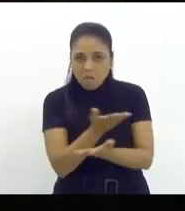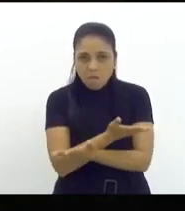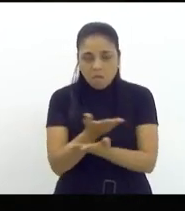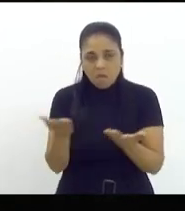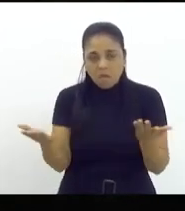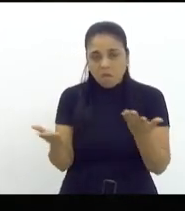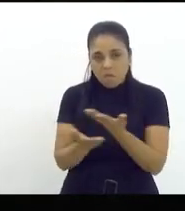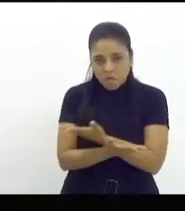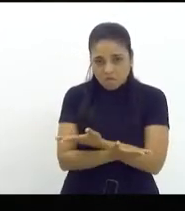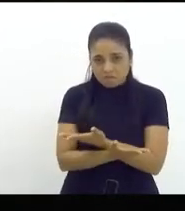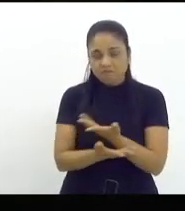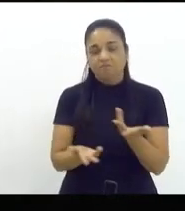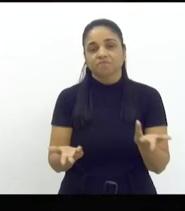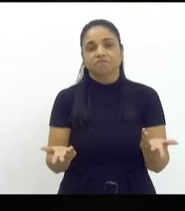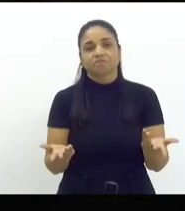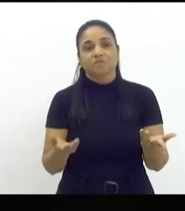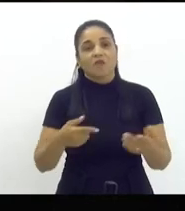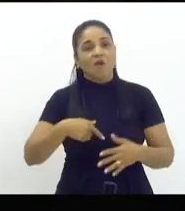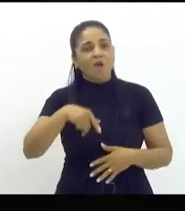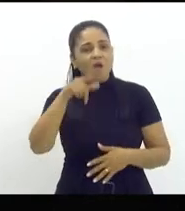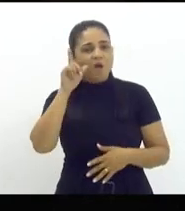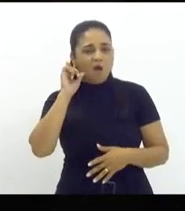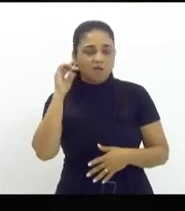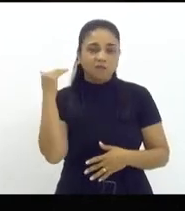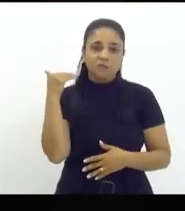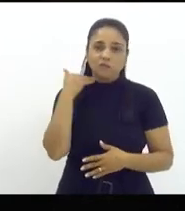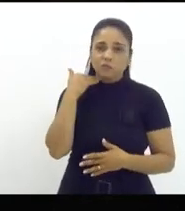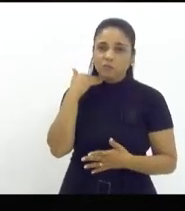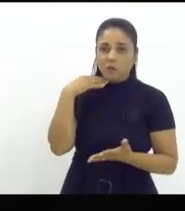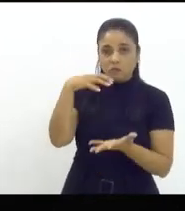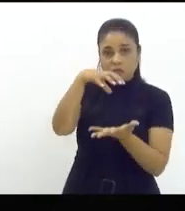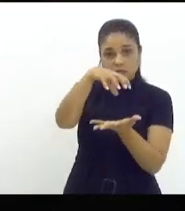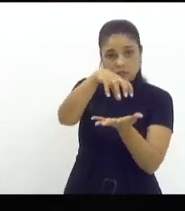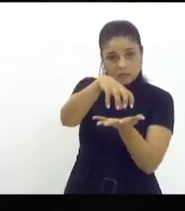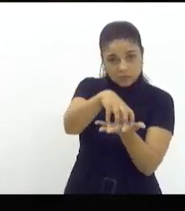E ontem o Banco Central